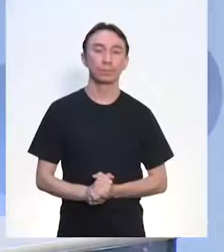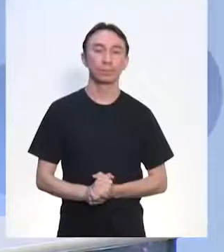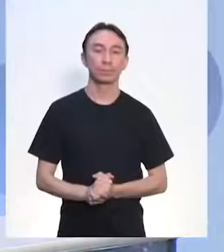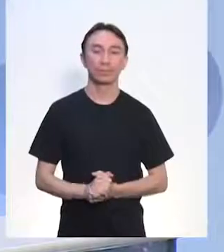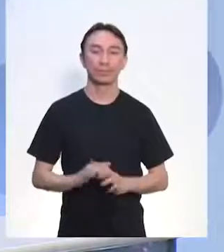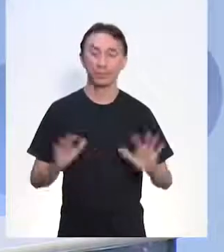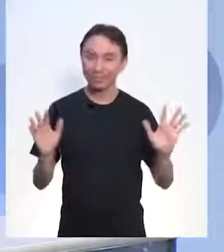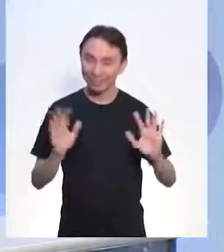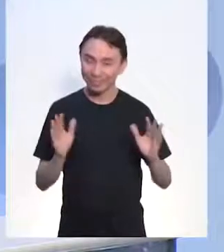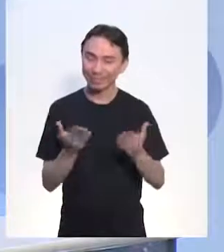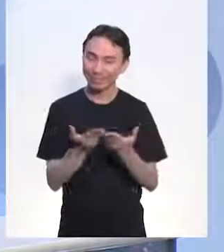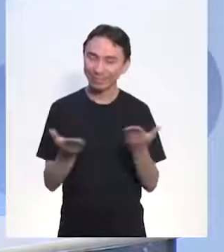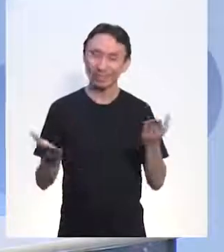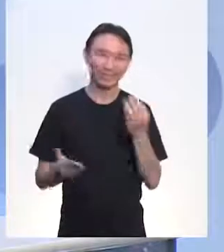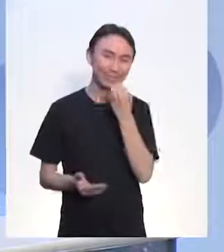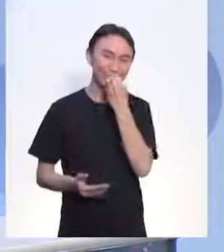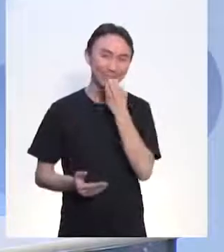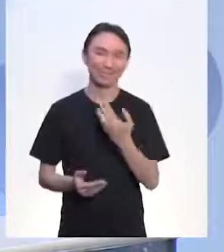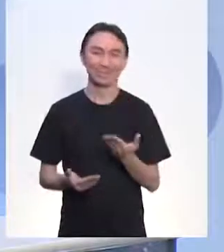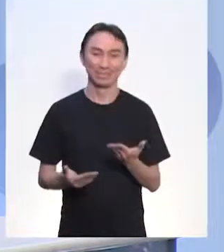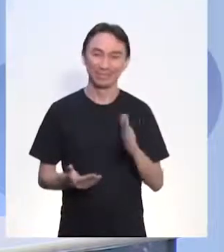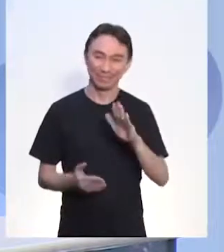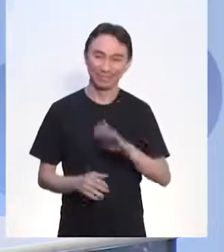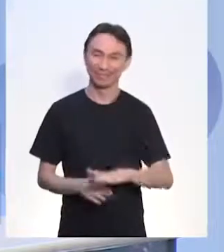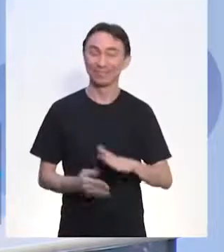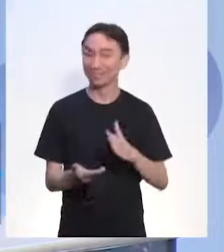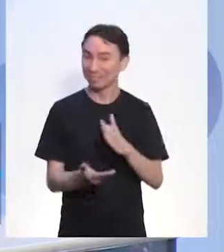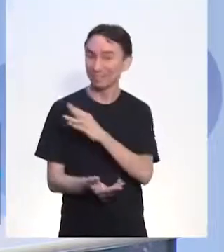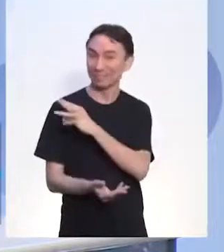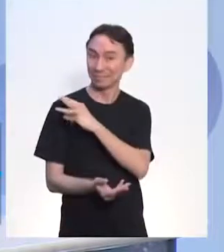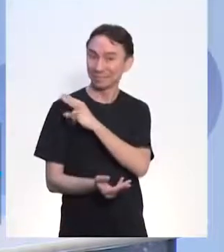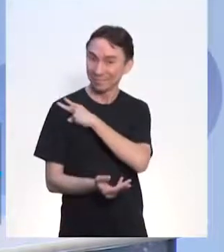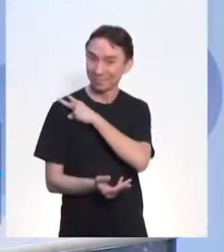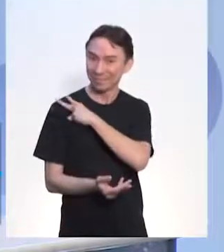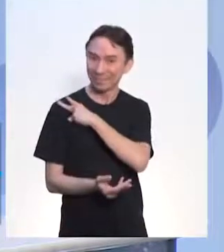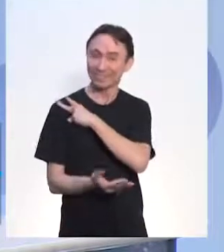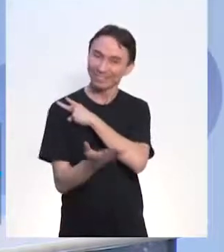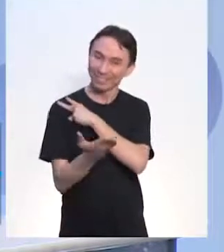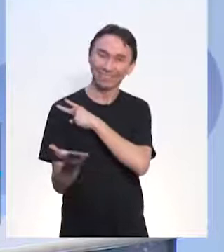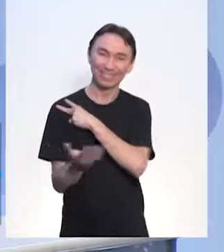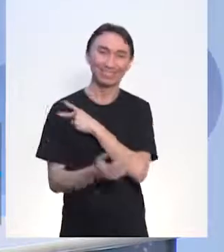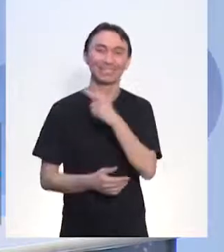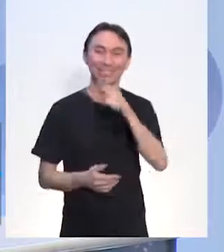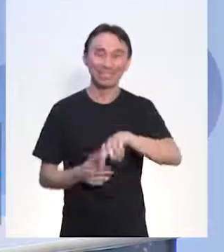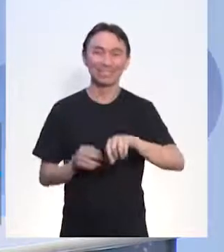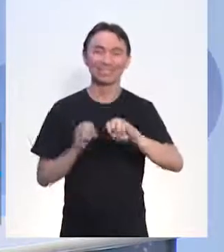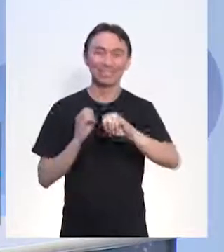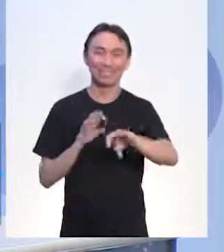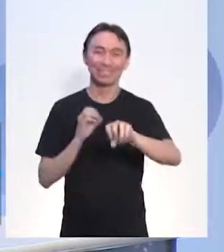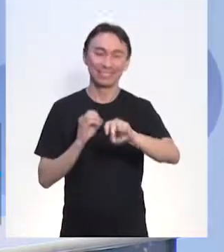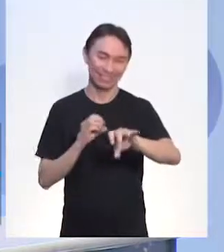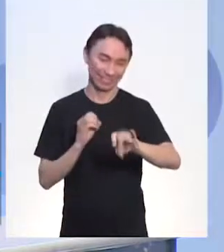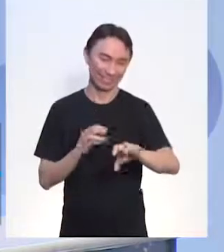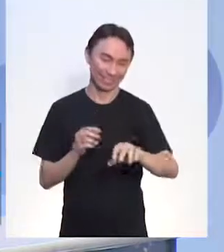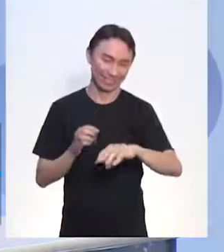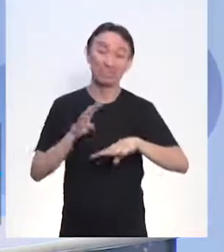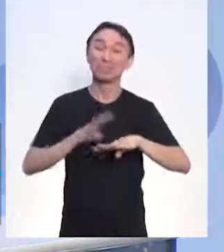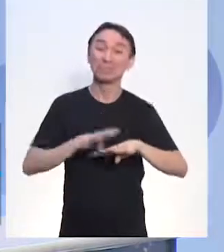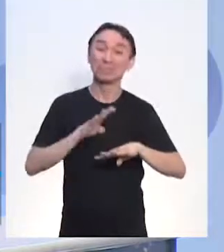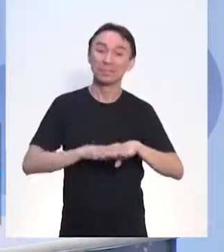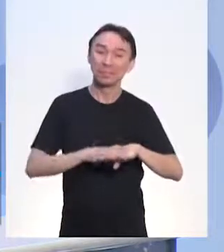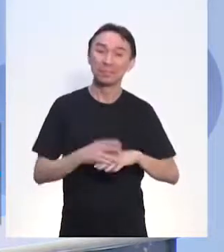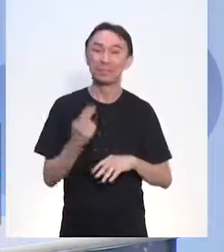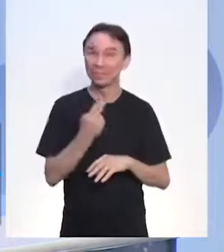Olá, boa tarde, alunos da segunda série do ensino médio. Sejam todos bem-vindos a mais uma aula de matemática. Eu sou